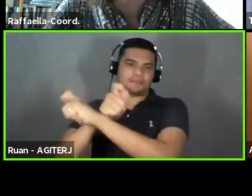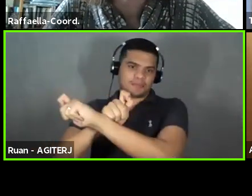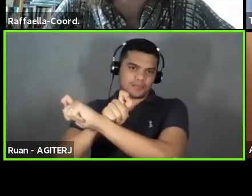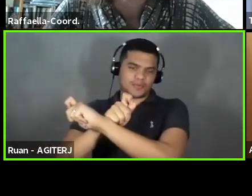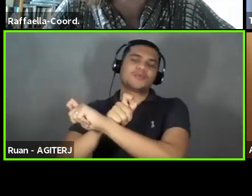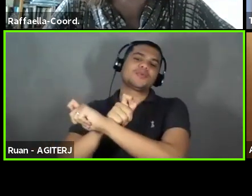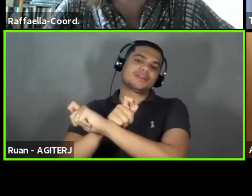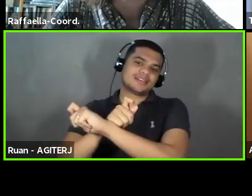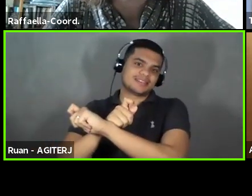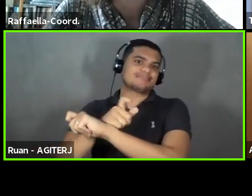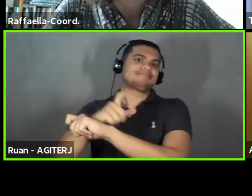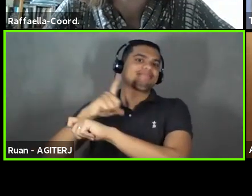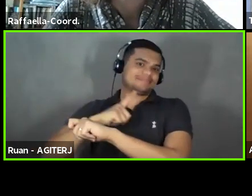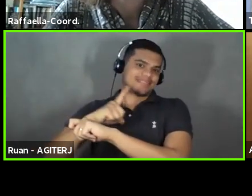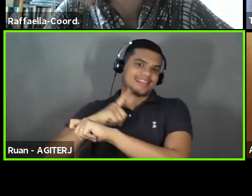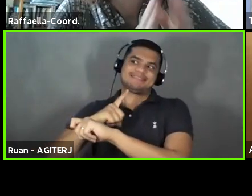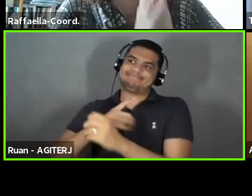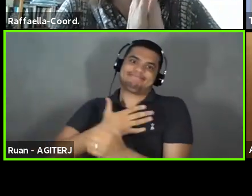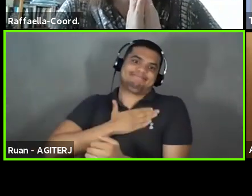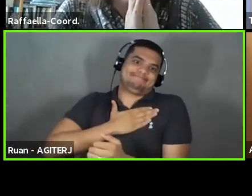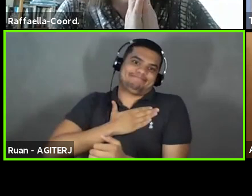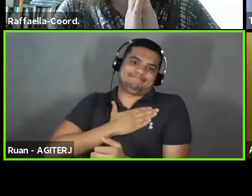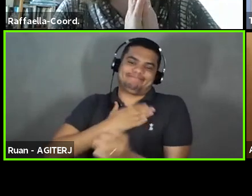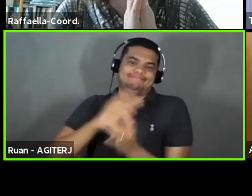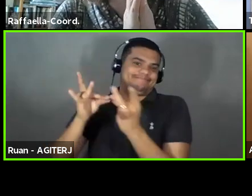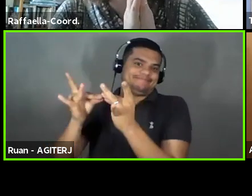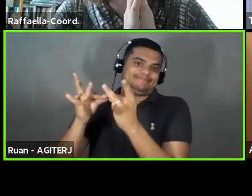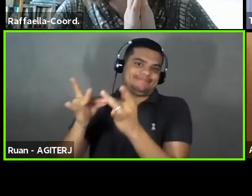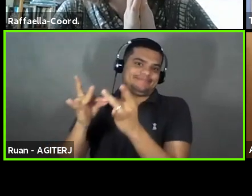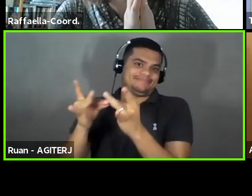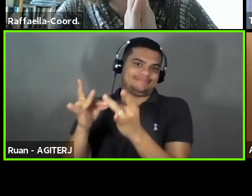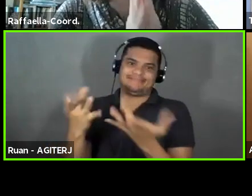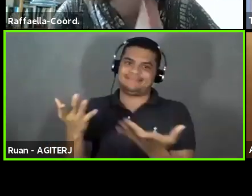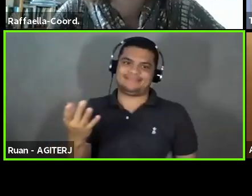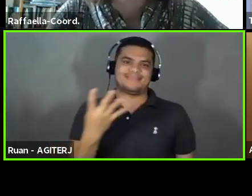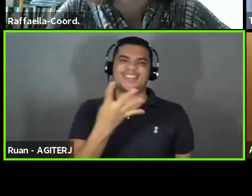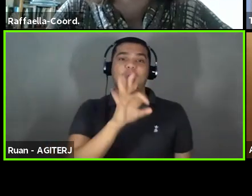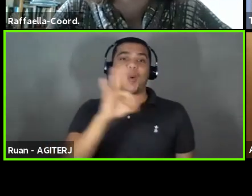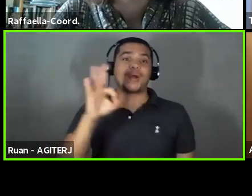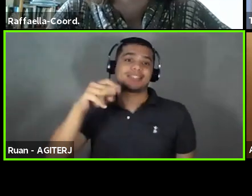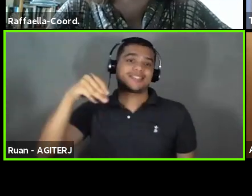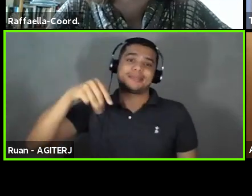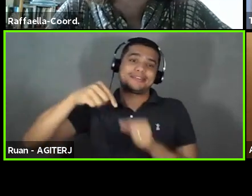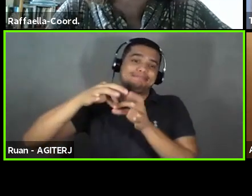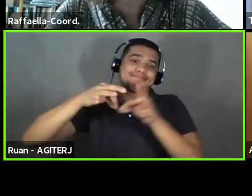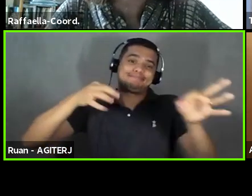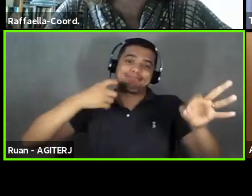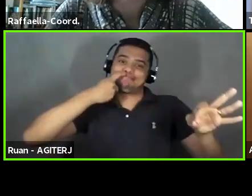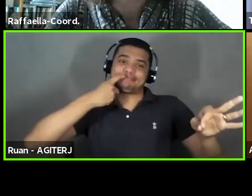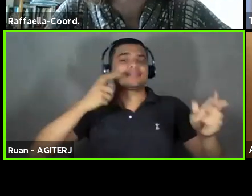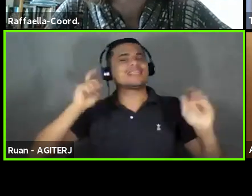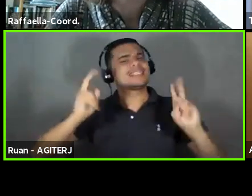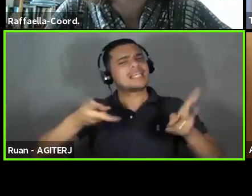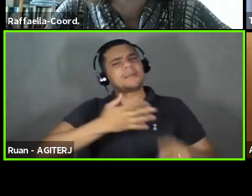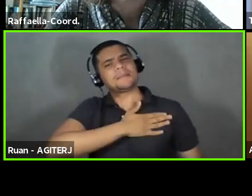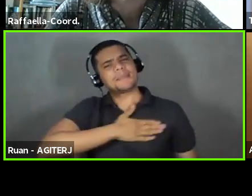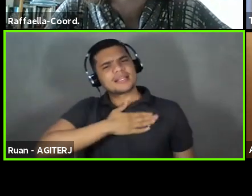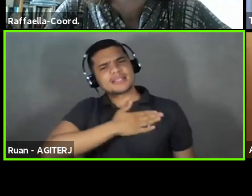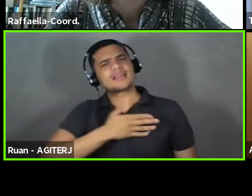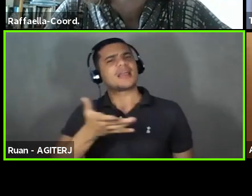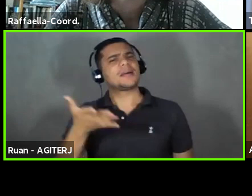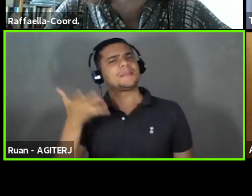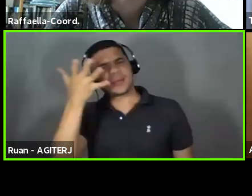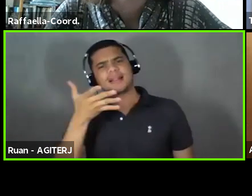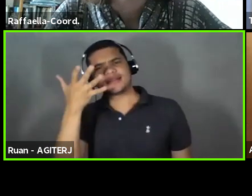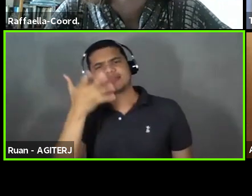alma mater e vizinha, né? Eu desço aqui em 400 metros, eu estou na PUC, e é sempre um prazer, sempre que precisarem de palestrantes e